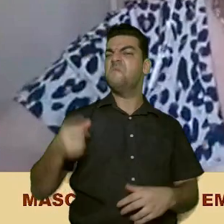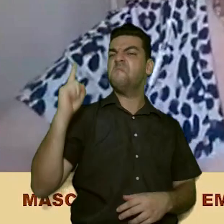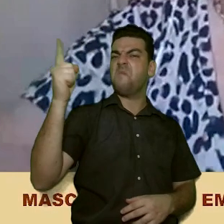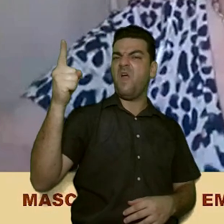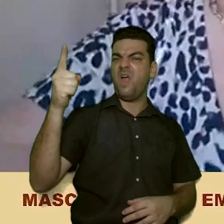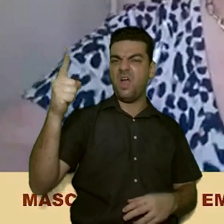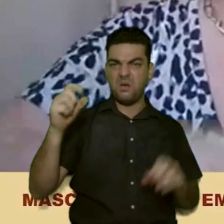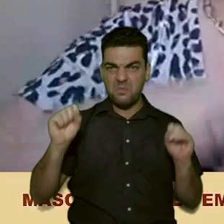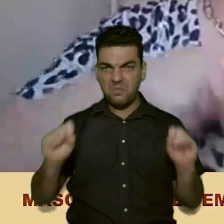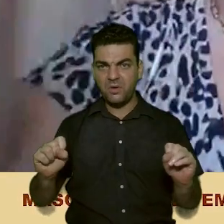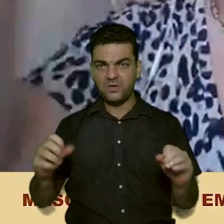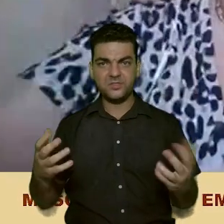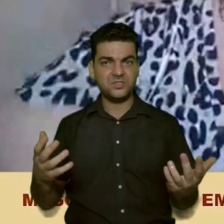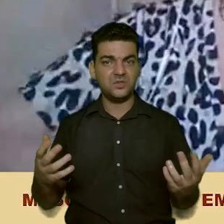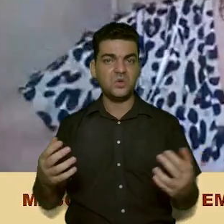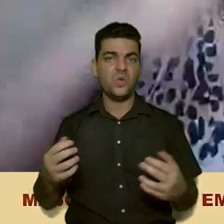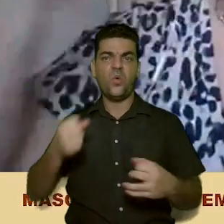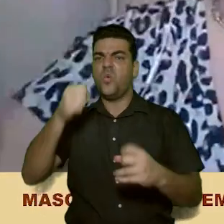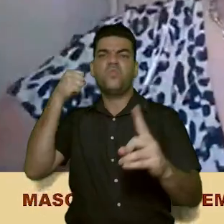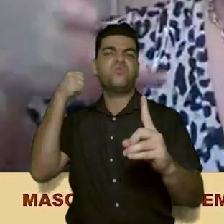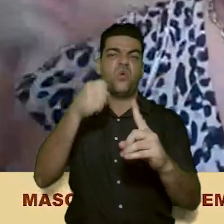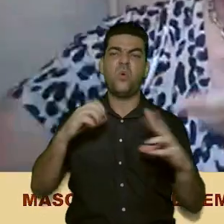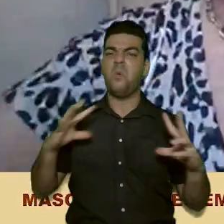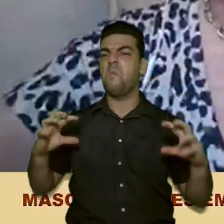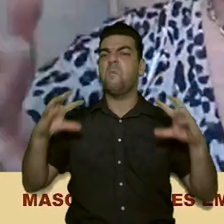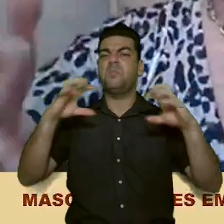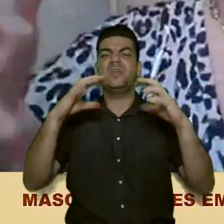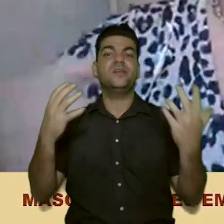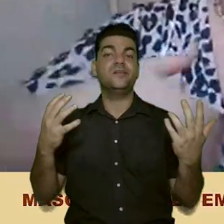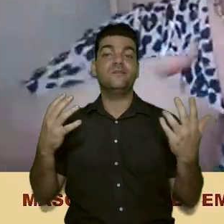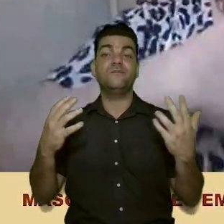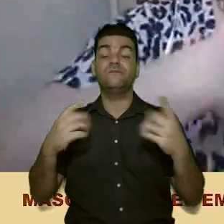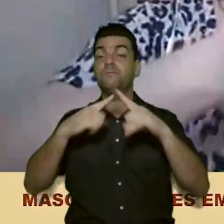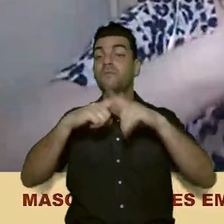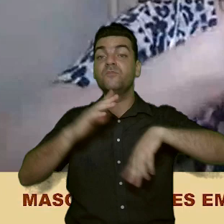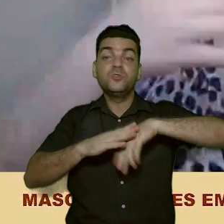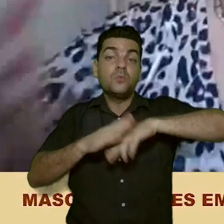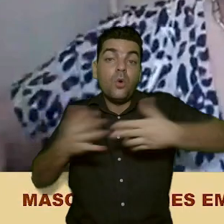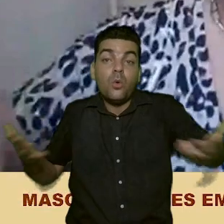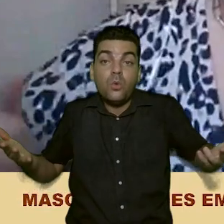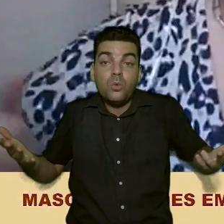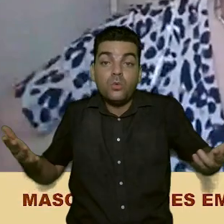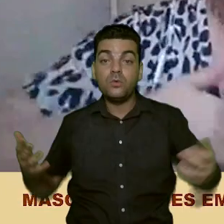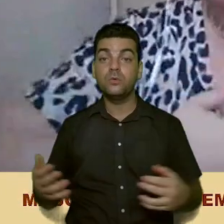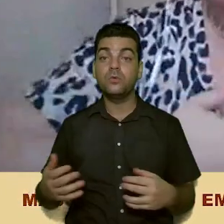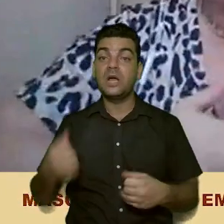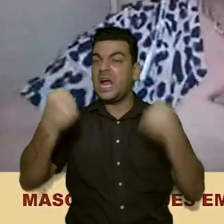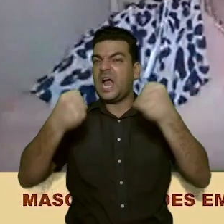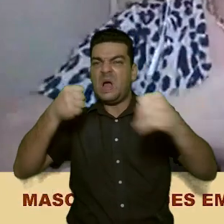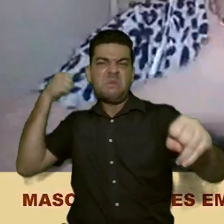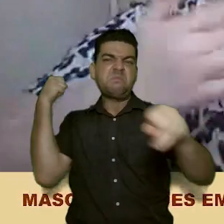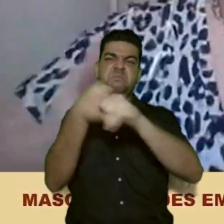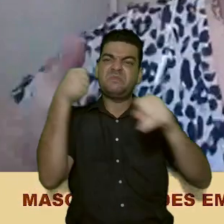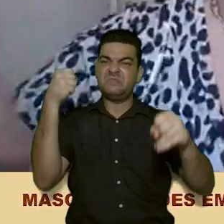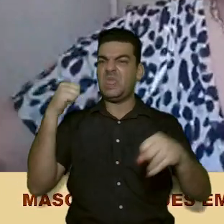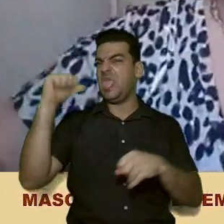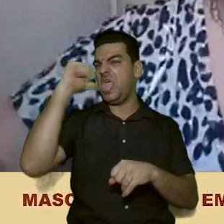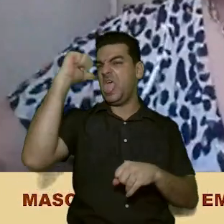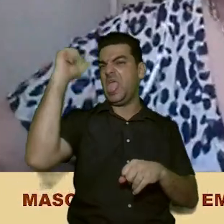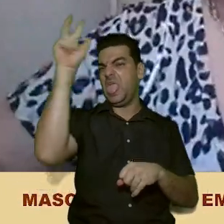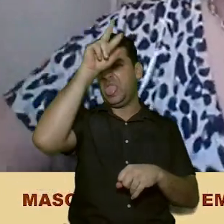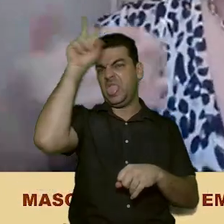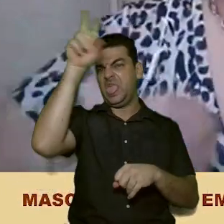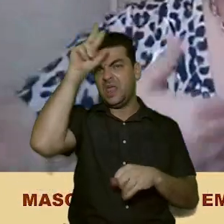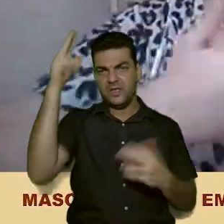amigo de dar um soco, briga com a torcida adversária do futebol, baixa o carro, enche a cara. A gente tem uma série de